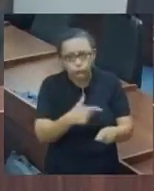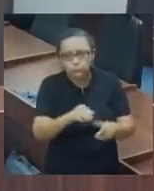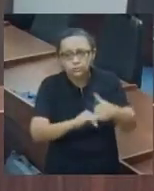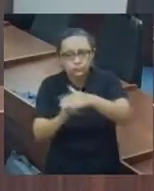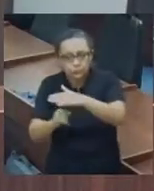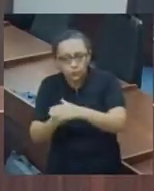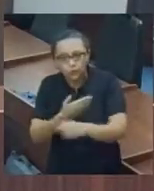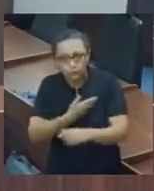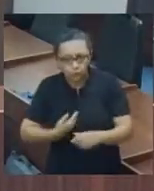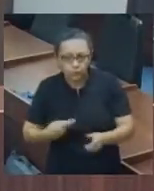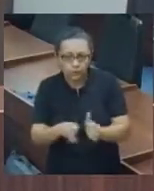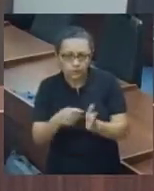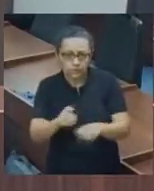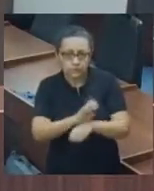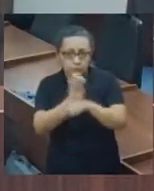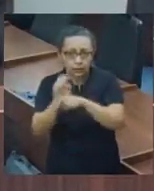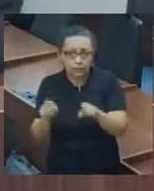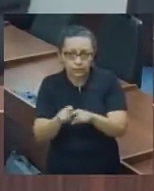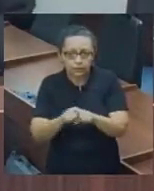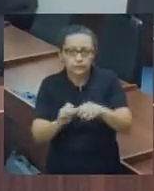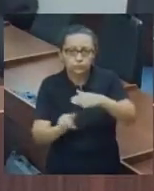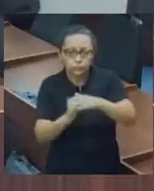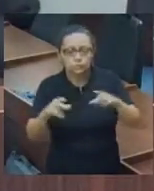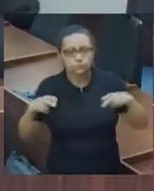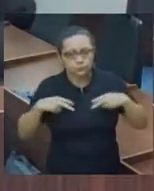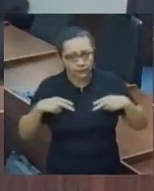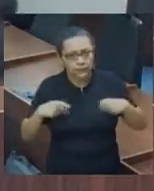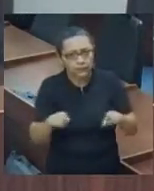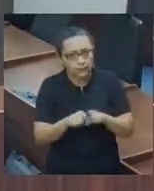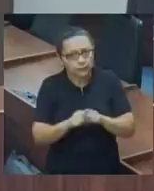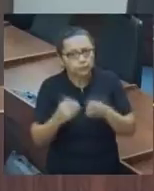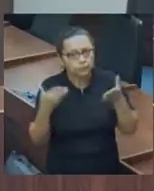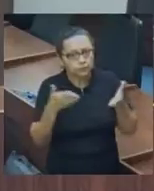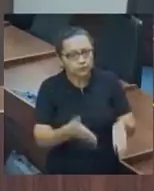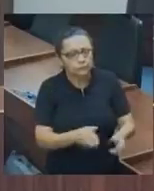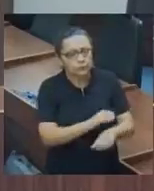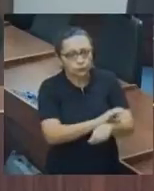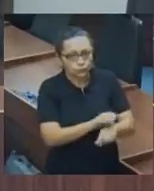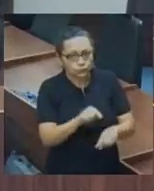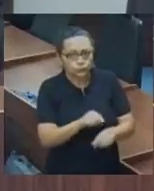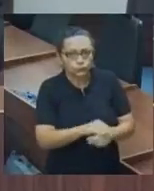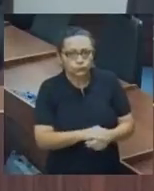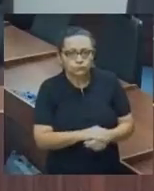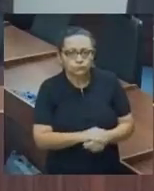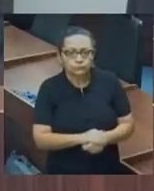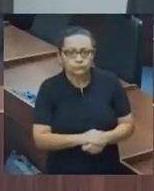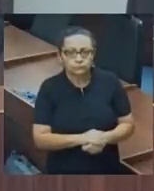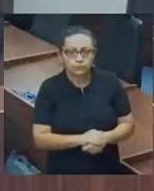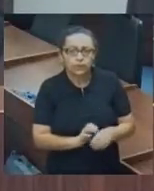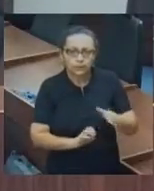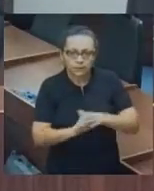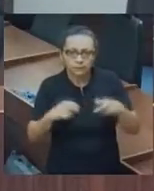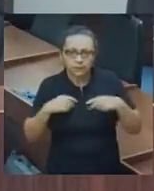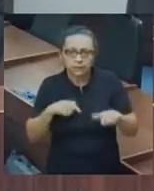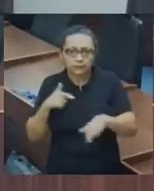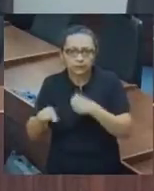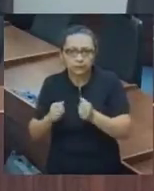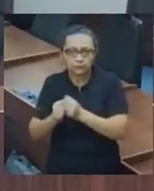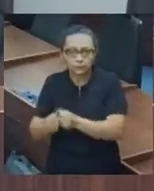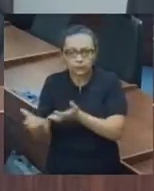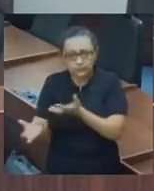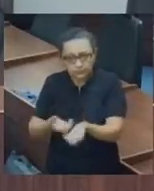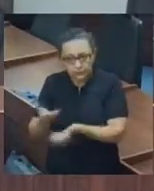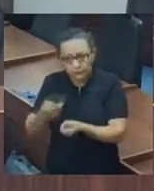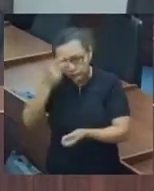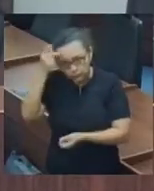públicas do estado também instituições privadas de atendimento ao público é e então